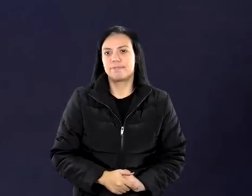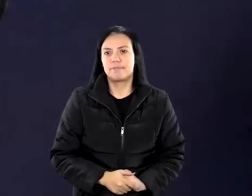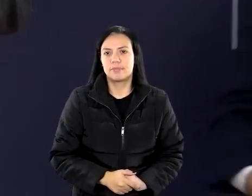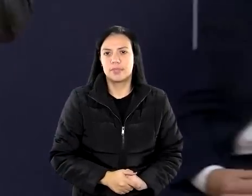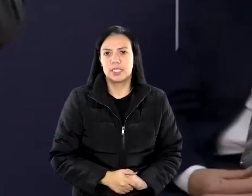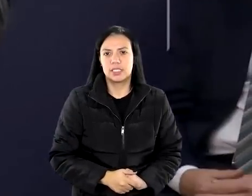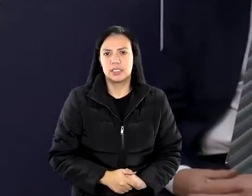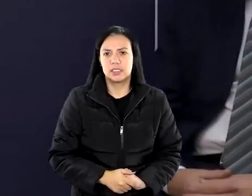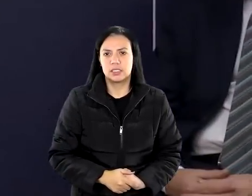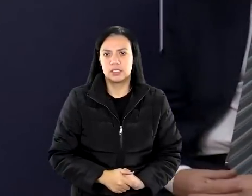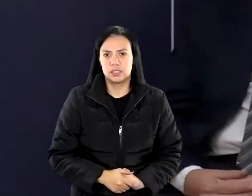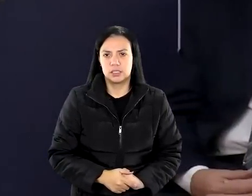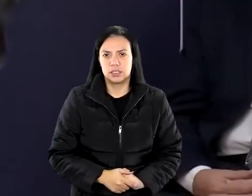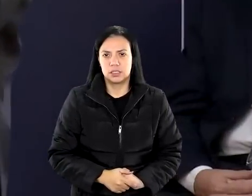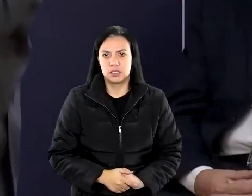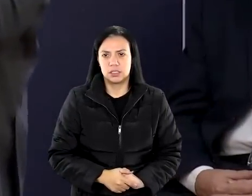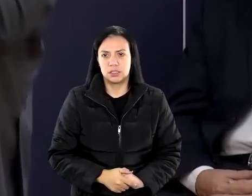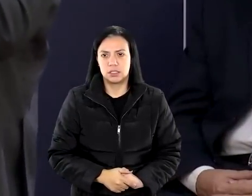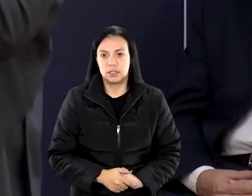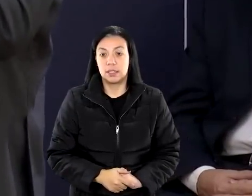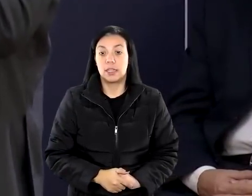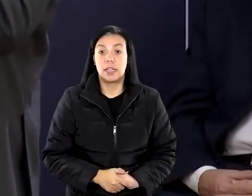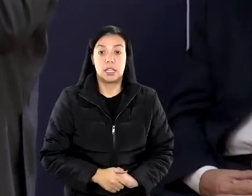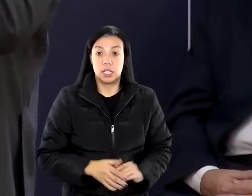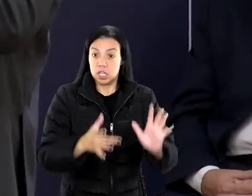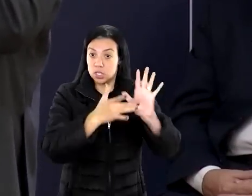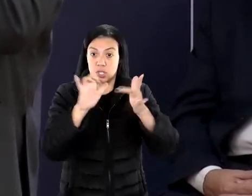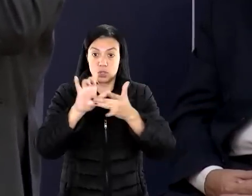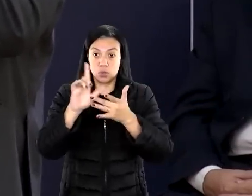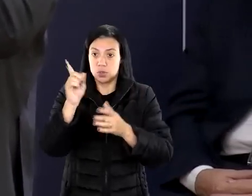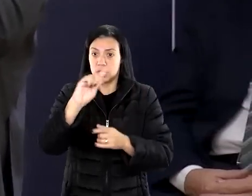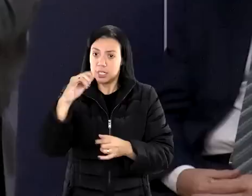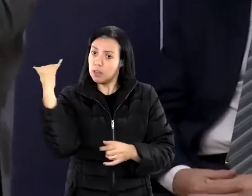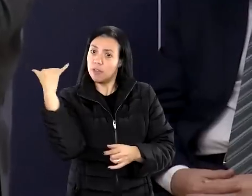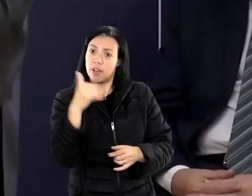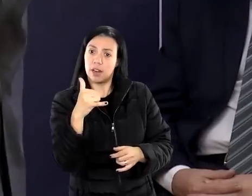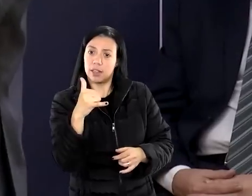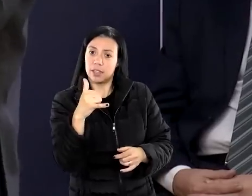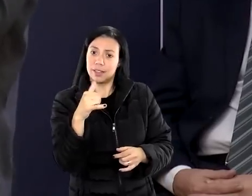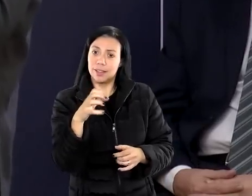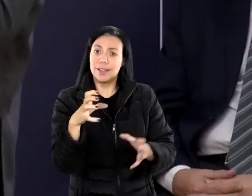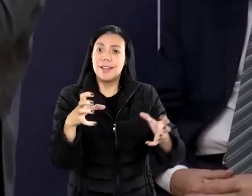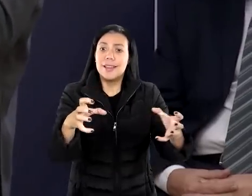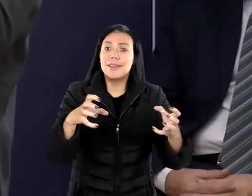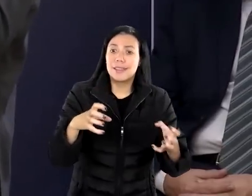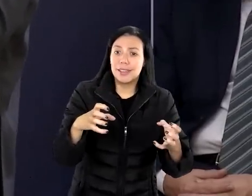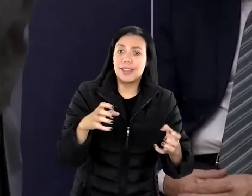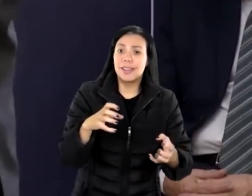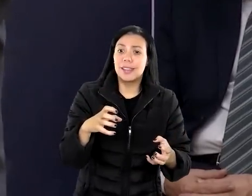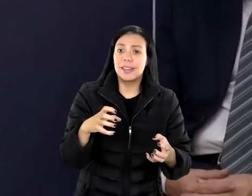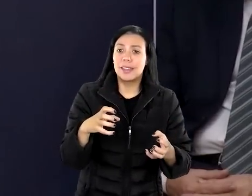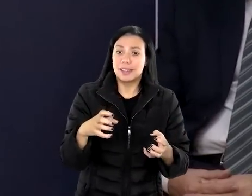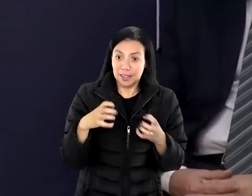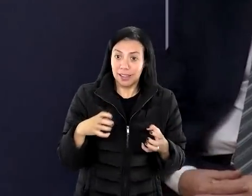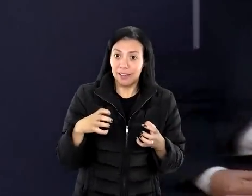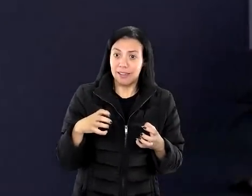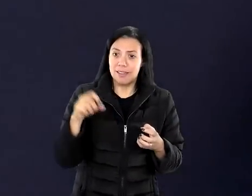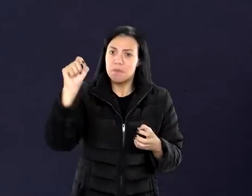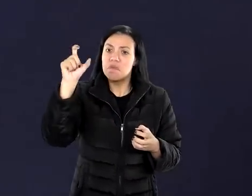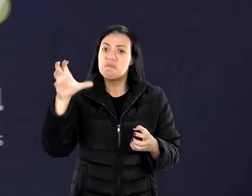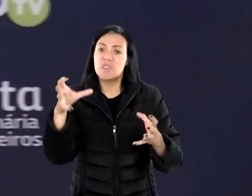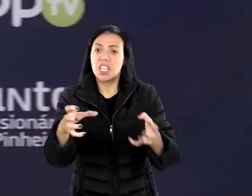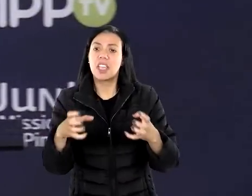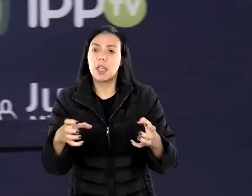Jesus não diz assim, ninguém quer, mas pergunta primeiro para a sua mulher. Não. Pergunta para o seu marido. Não.